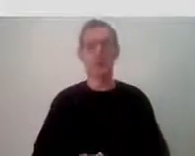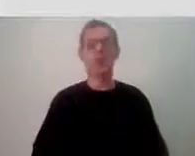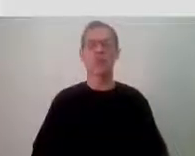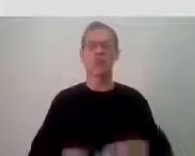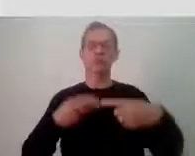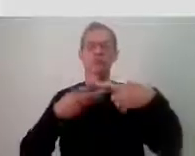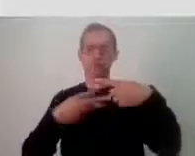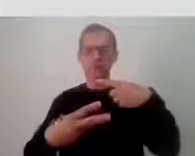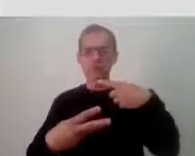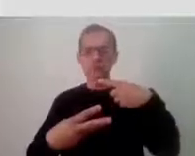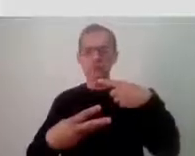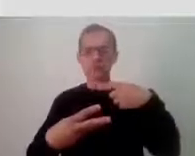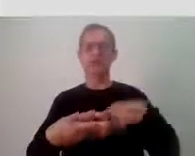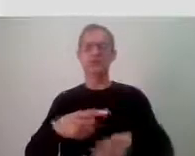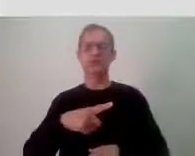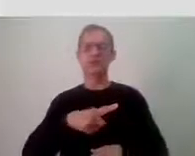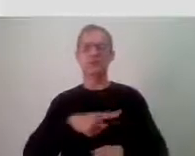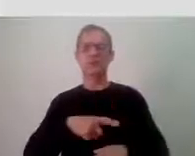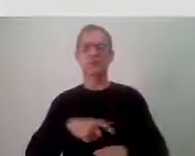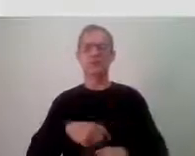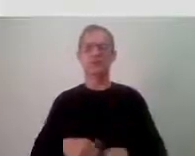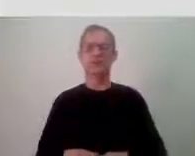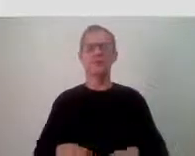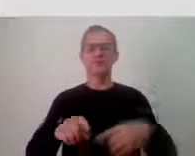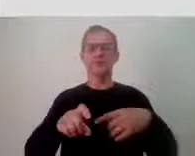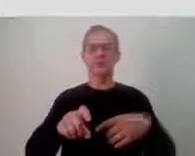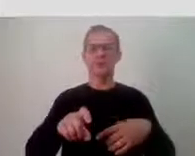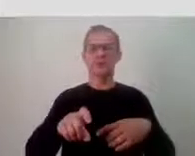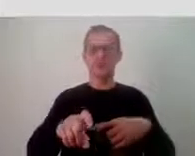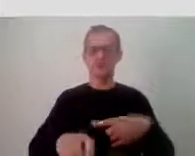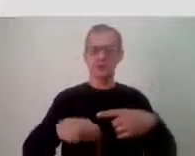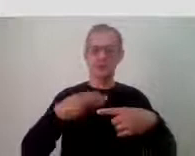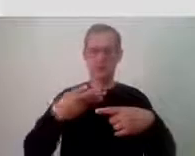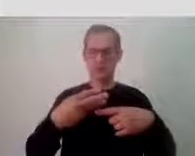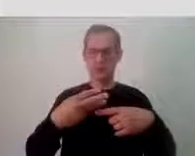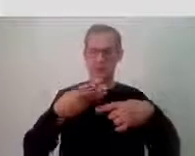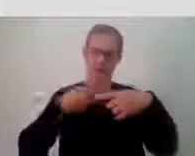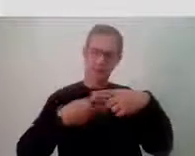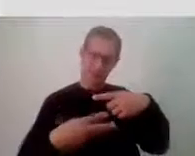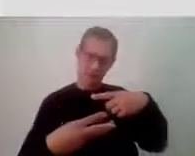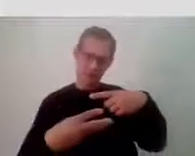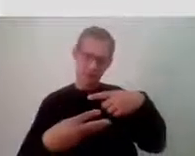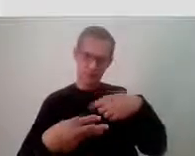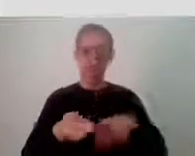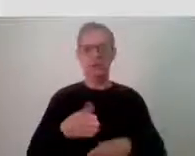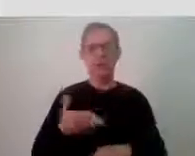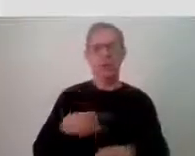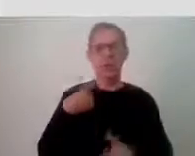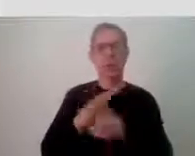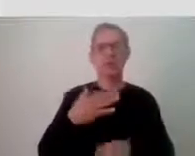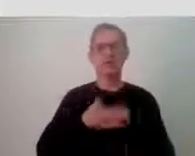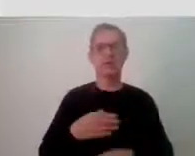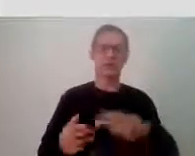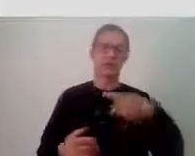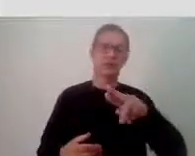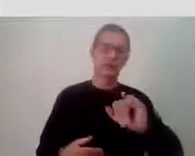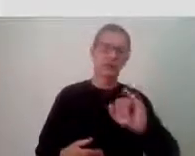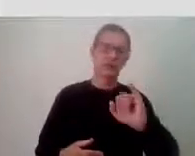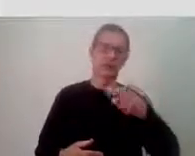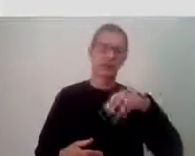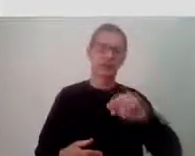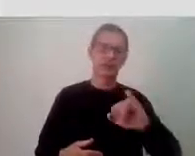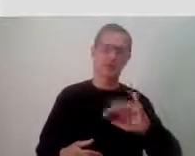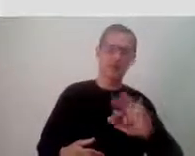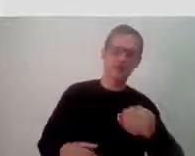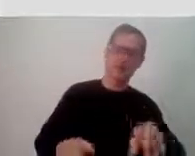3. Por isso que aqui tem que ser x ao cubo sobre 3. Dito isso, encontrei a minha primitiva. Pela segunda